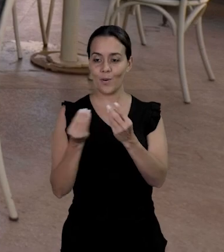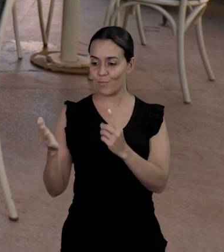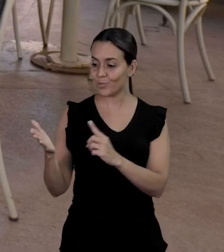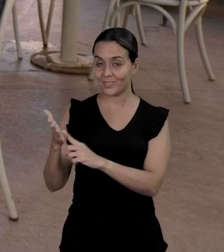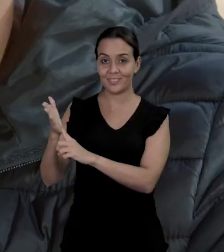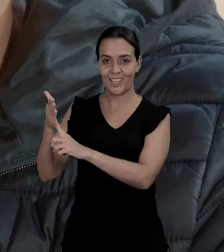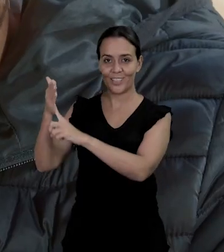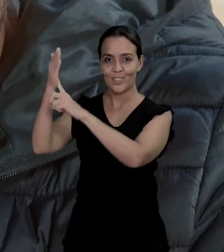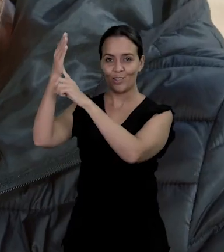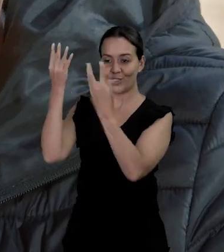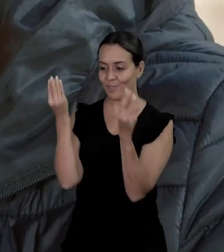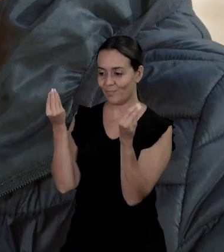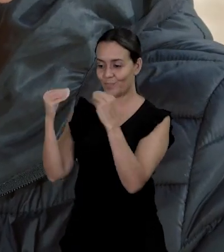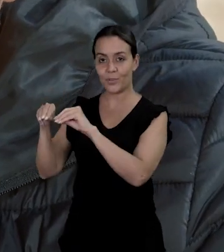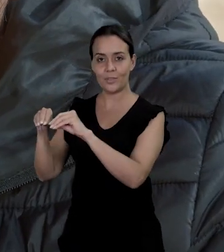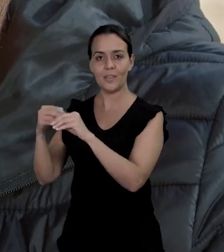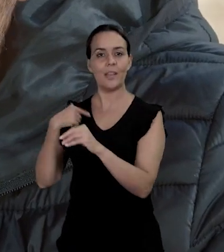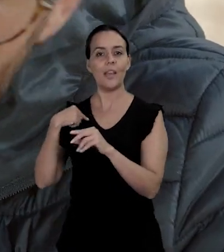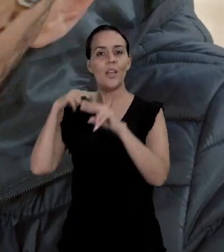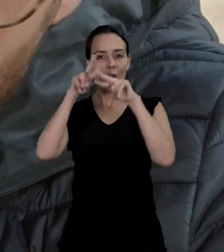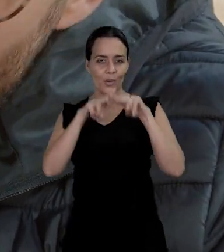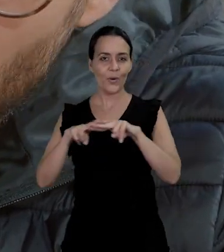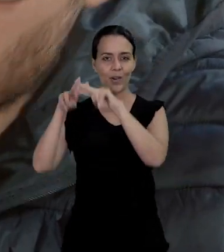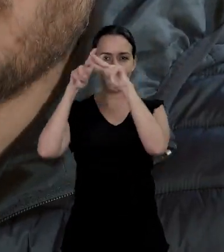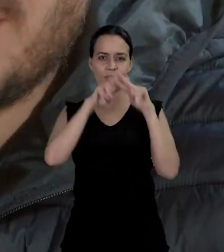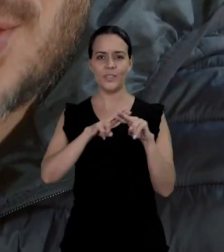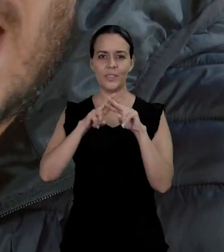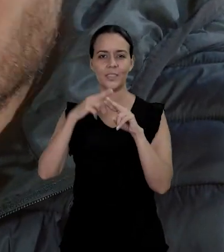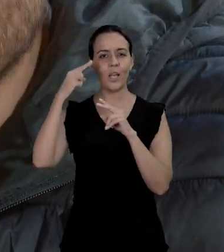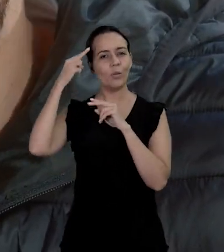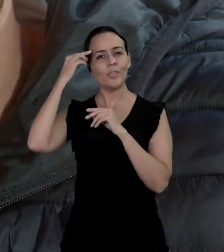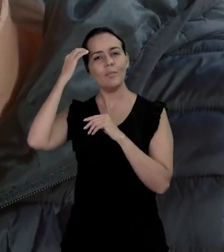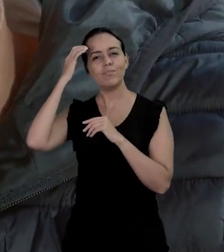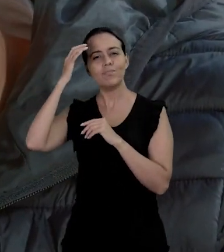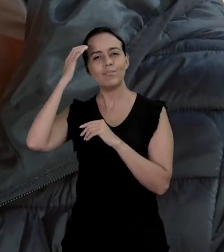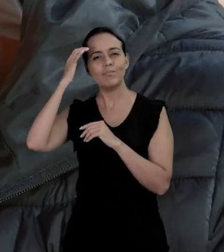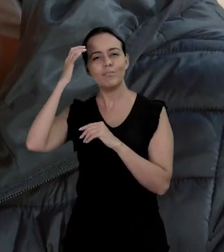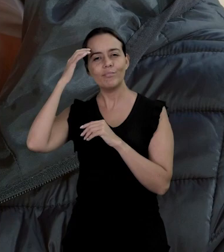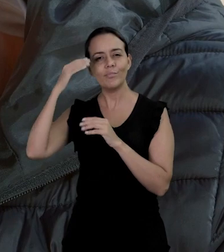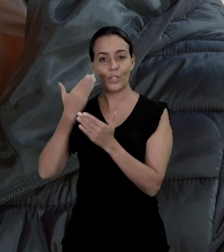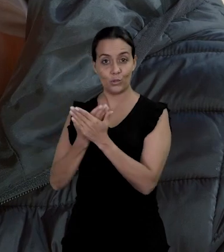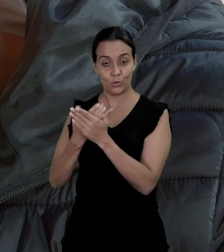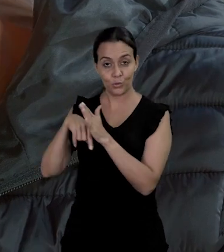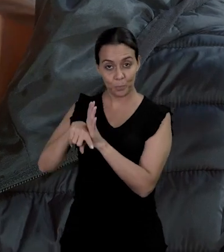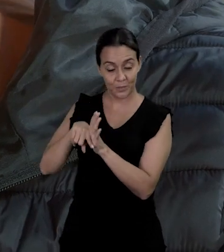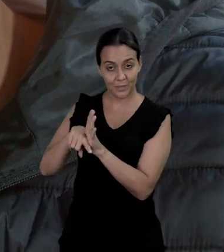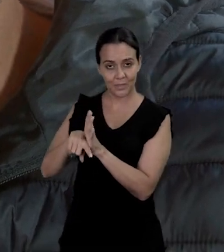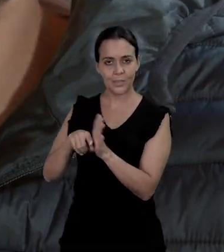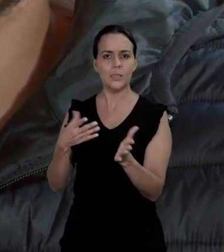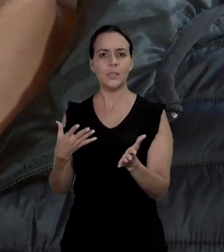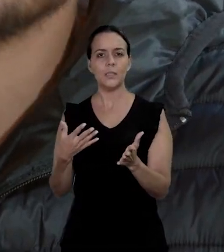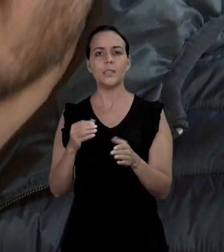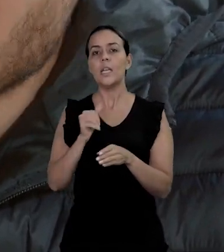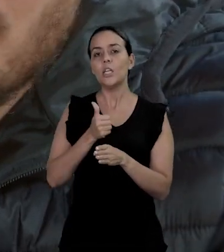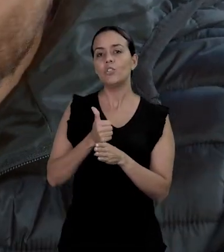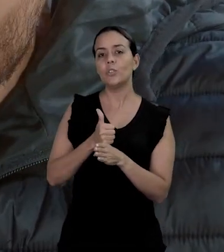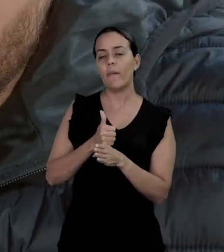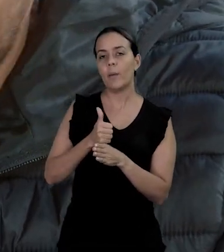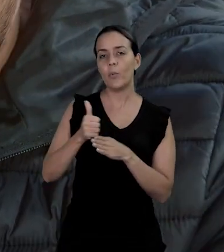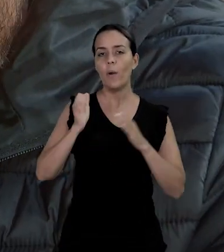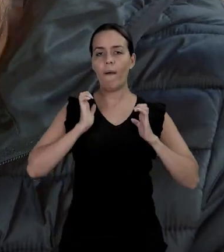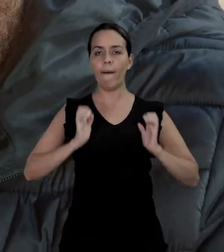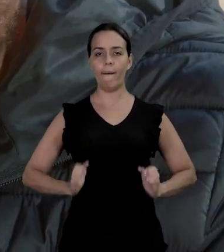decisões morais e éticas, né. E assim, tem um exemplo que eu acho super didático, que eu posso contar, que é o seguinte, né, vamos supor uma